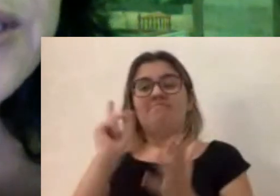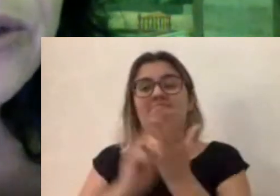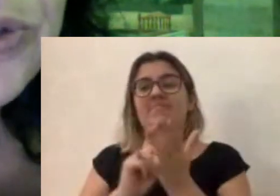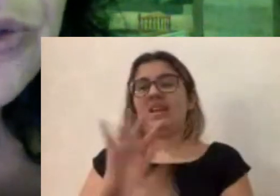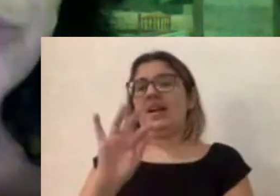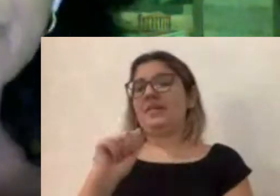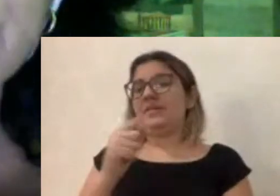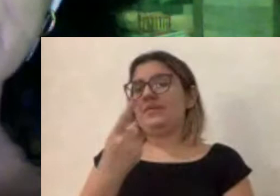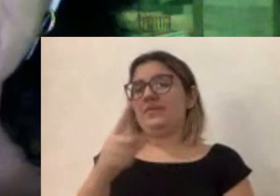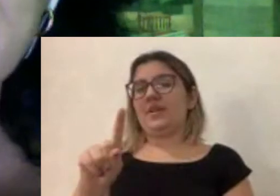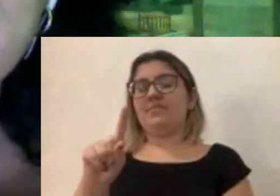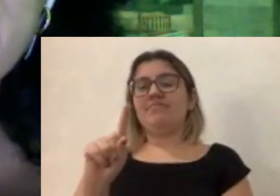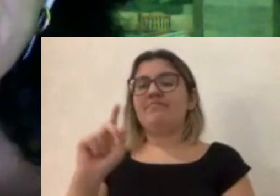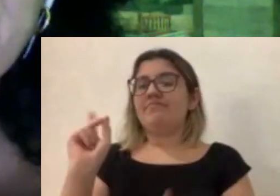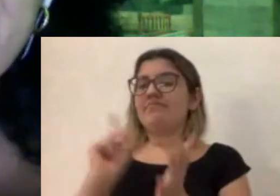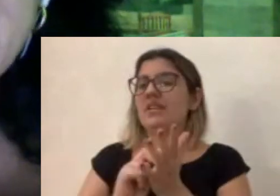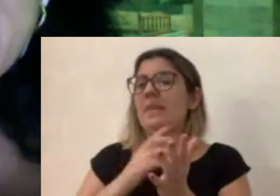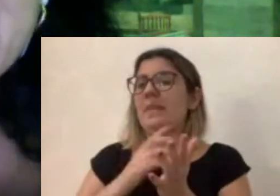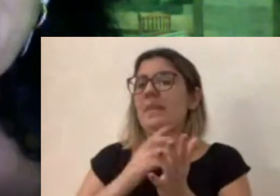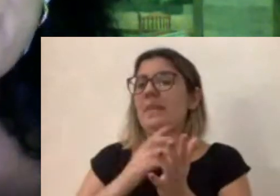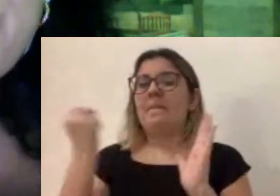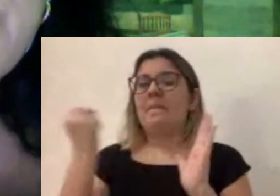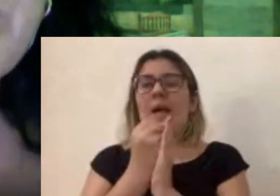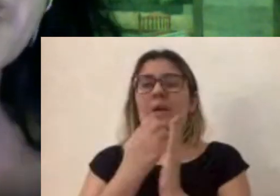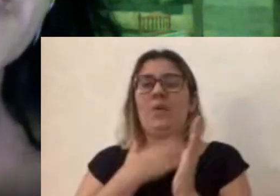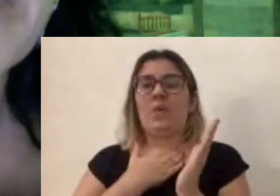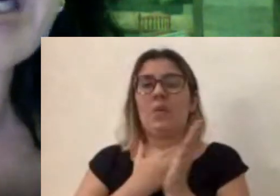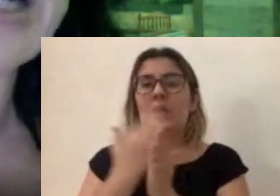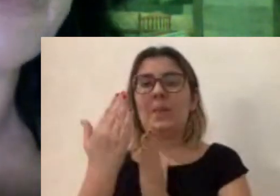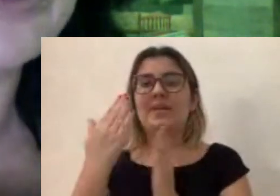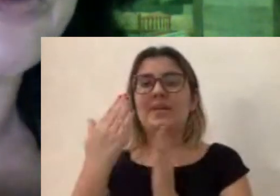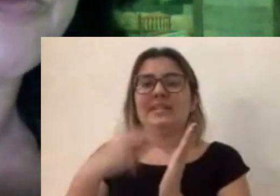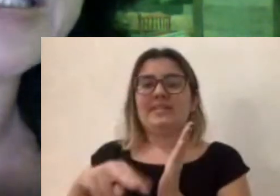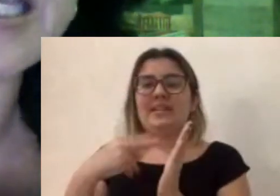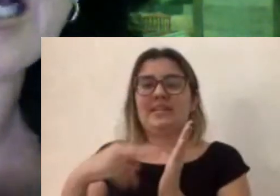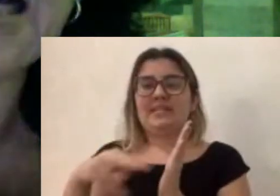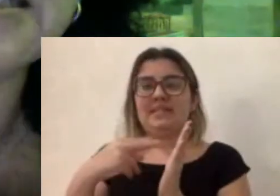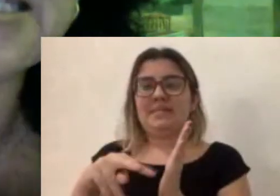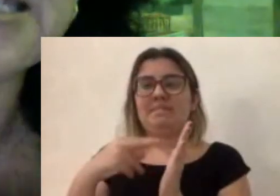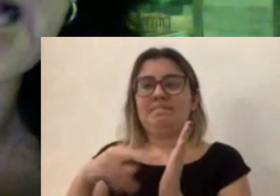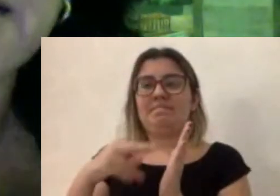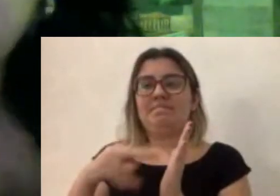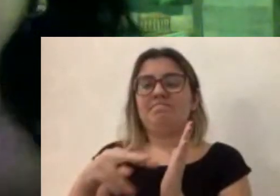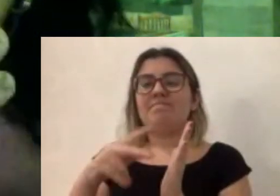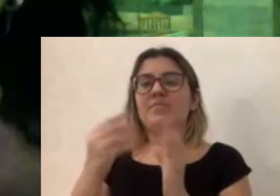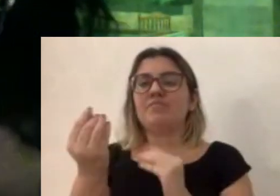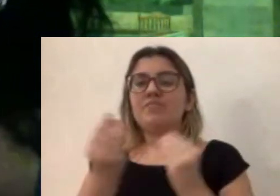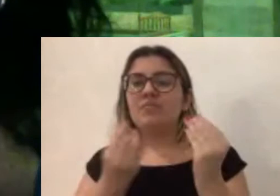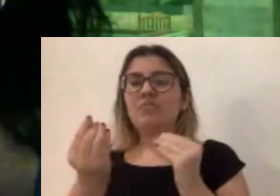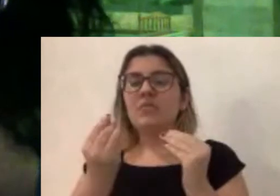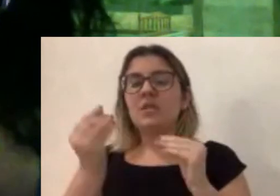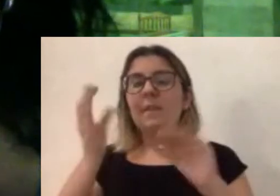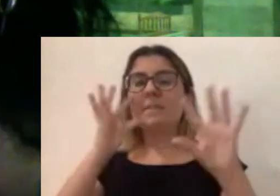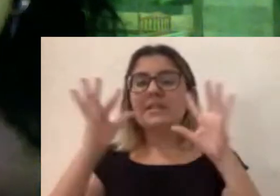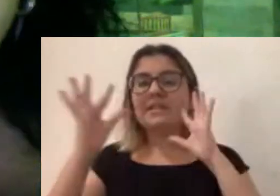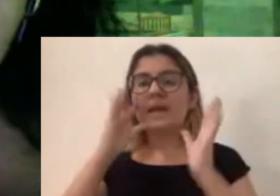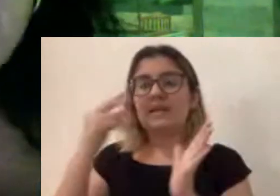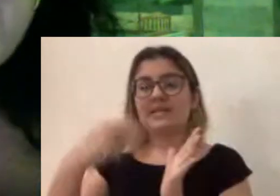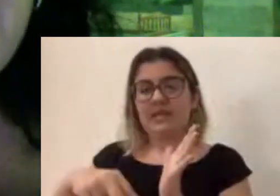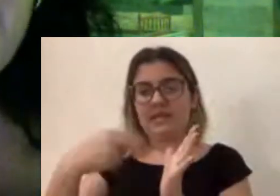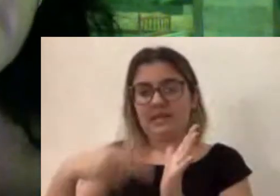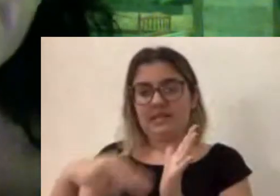maravilhosas que eu sou fã, assim, são pessoas que, para mim, me marcaram quando eu comecei a dançar,